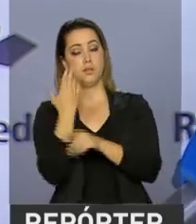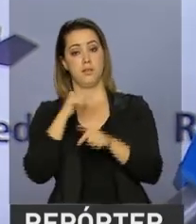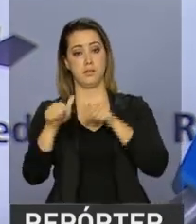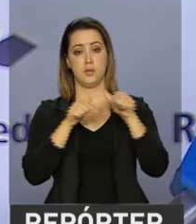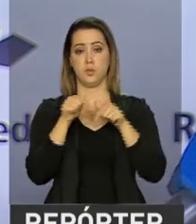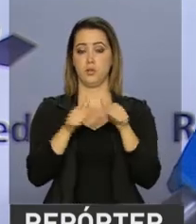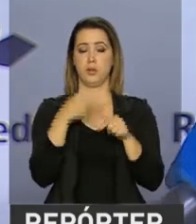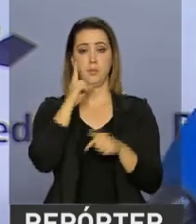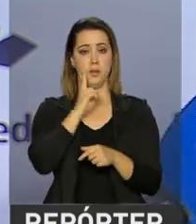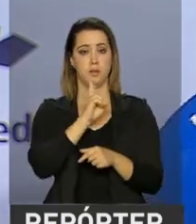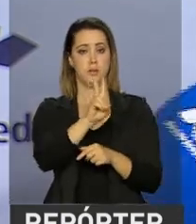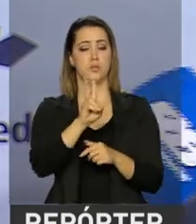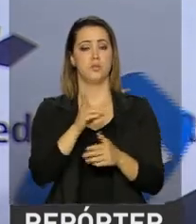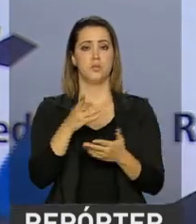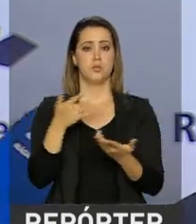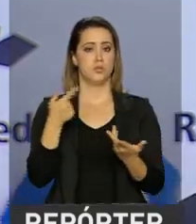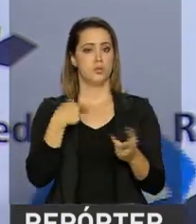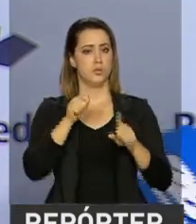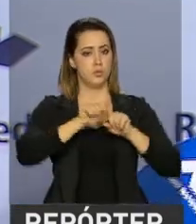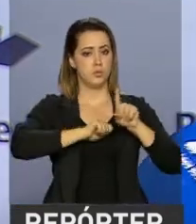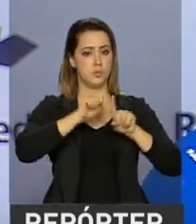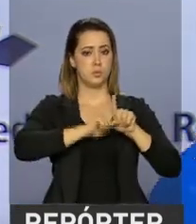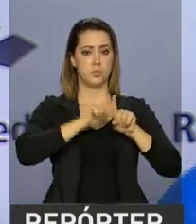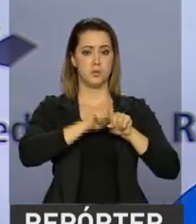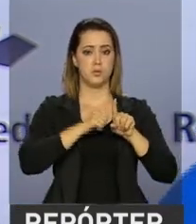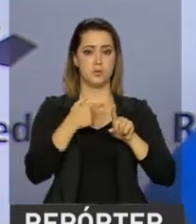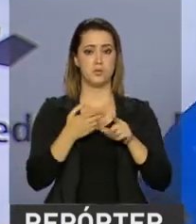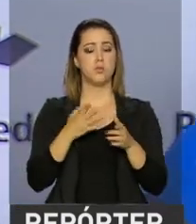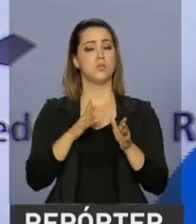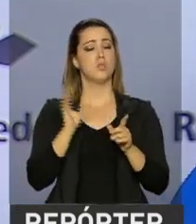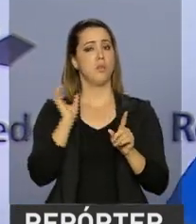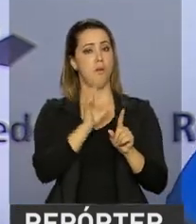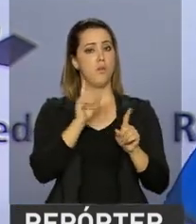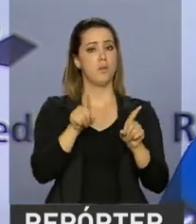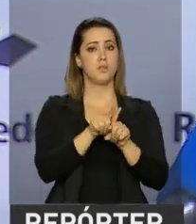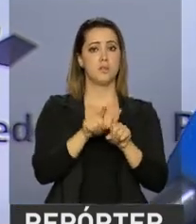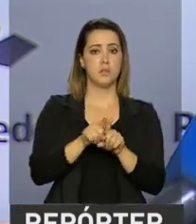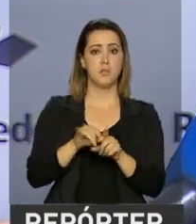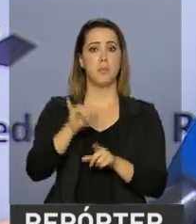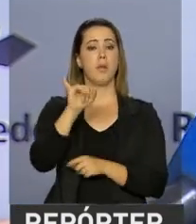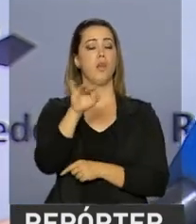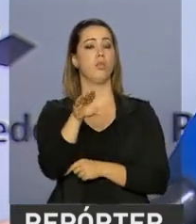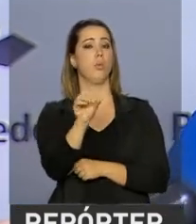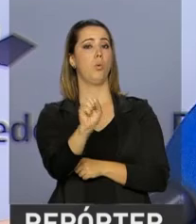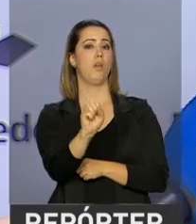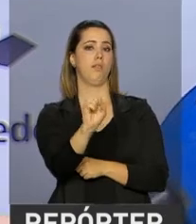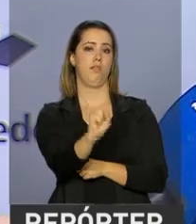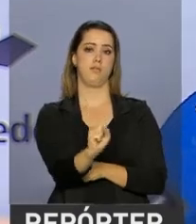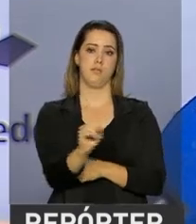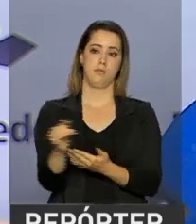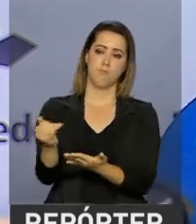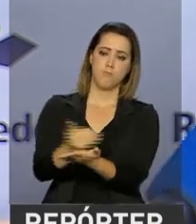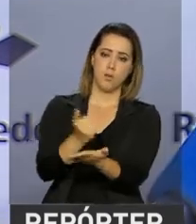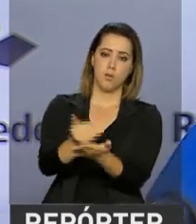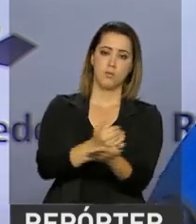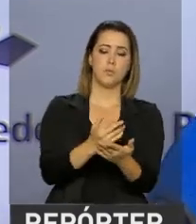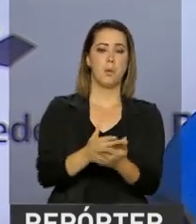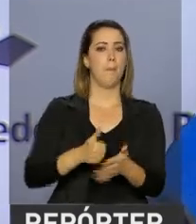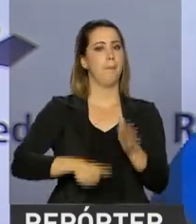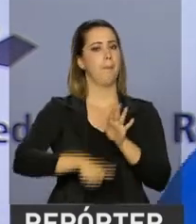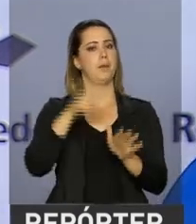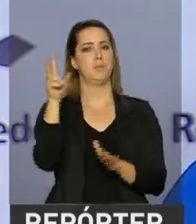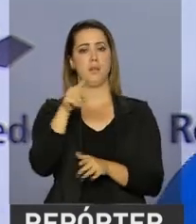últimos nos últimos meses está se refletindo na arrecadação previdenciária que pela primeira vez este ano apresentou um resultado